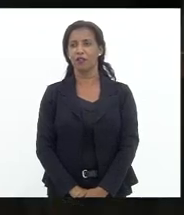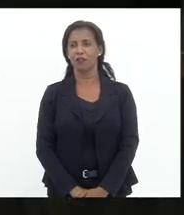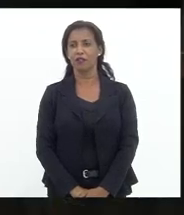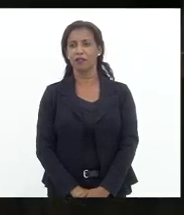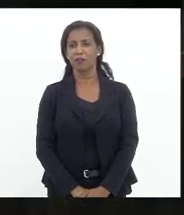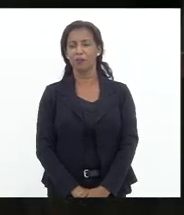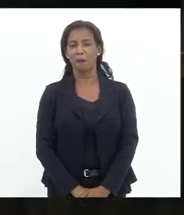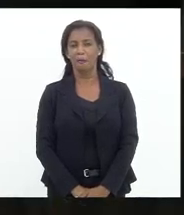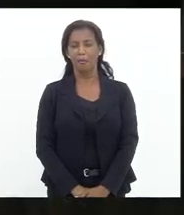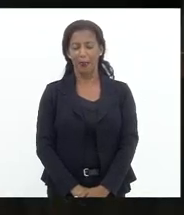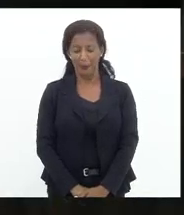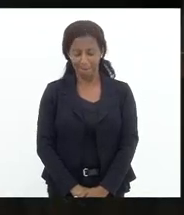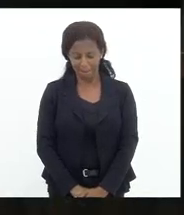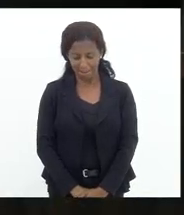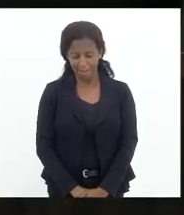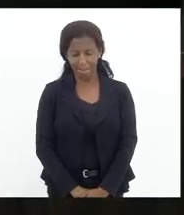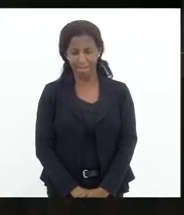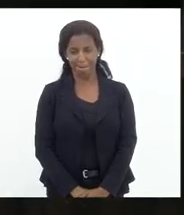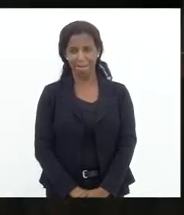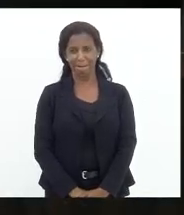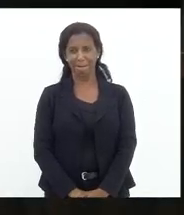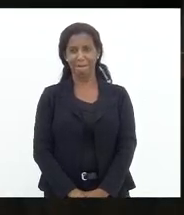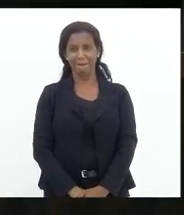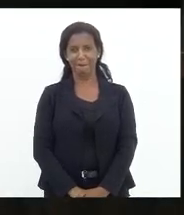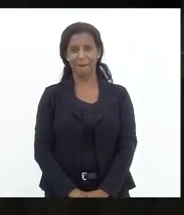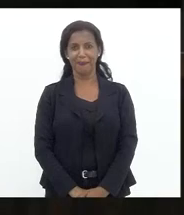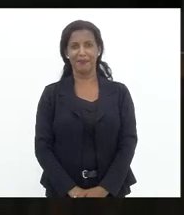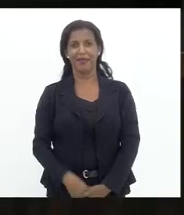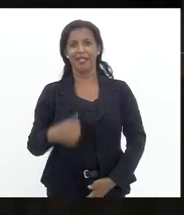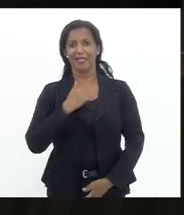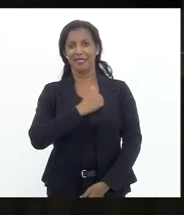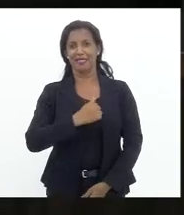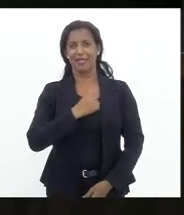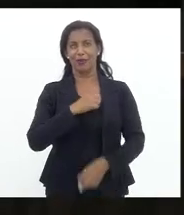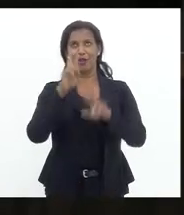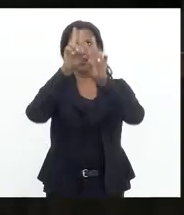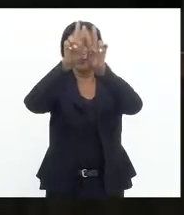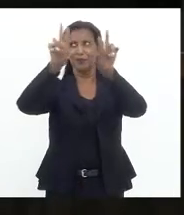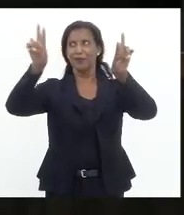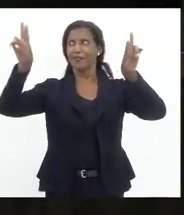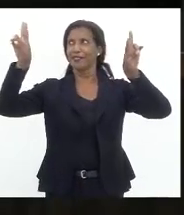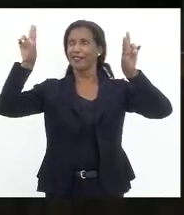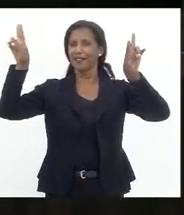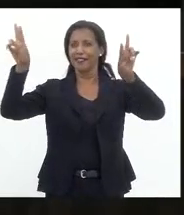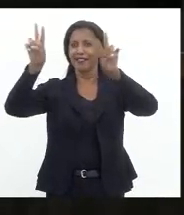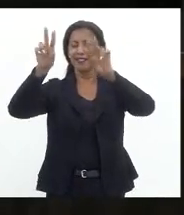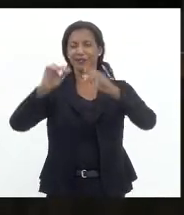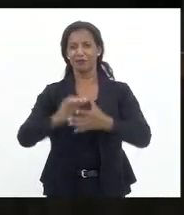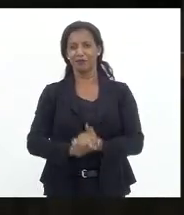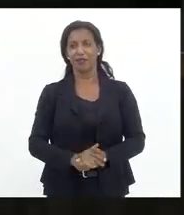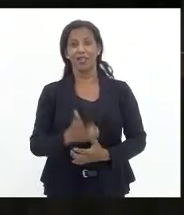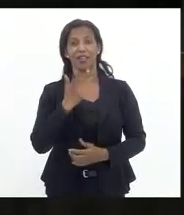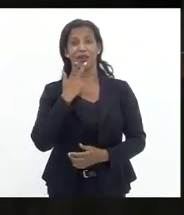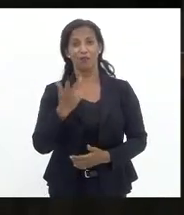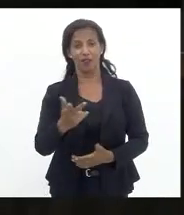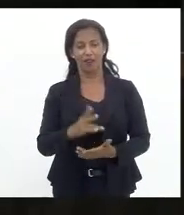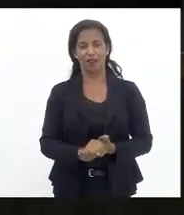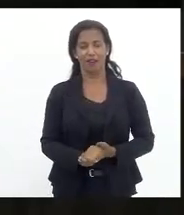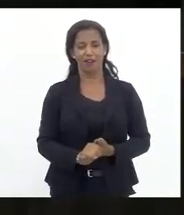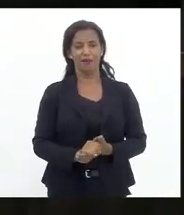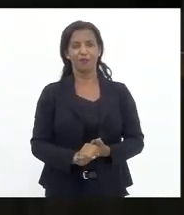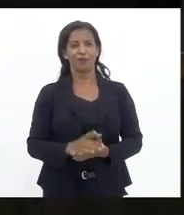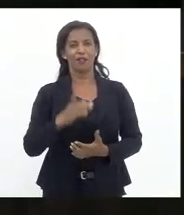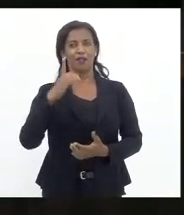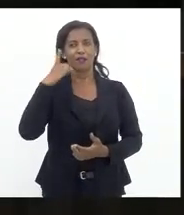Primeiro é bom, que é... saudade das galerias, né, deputada Marta? Quero dizer ao deputado